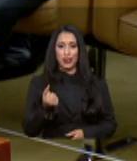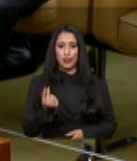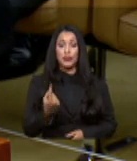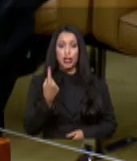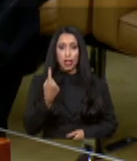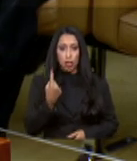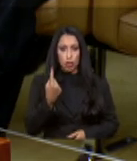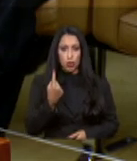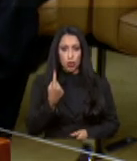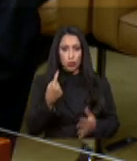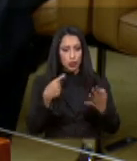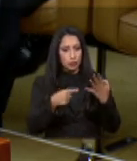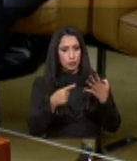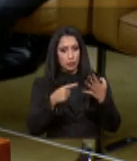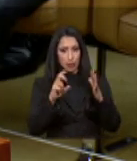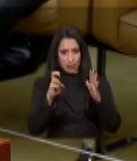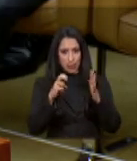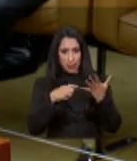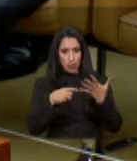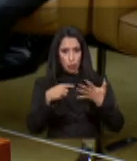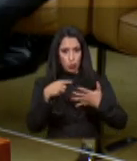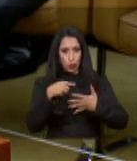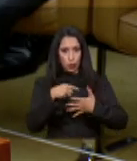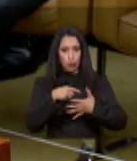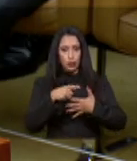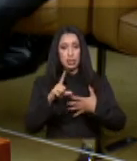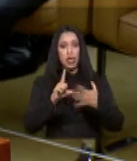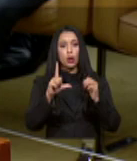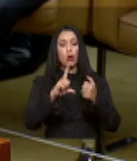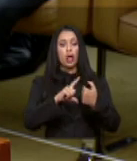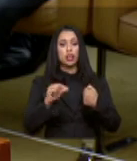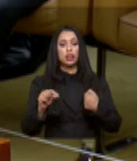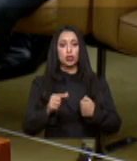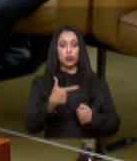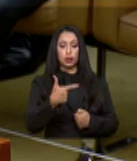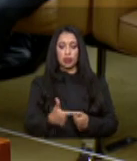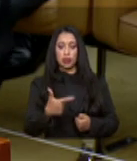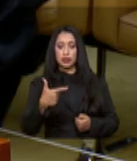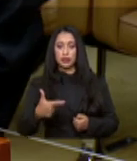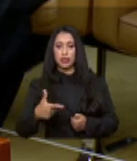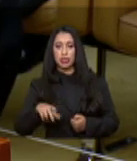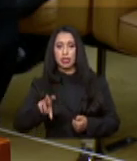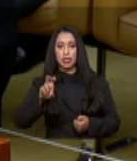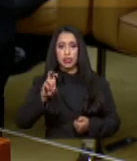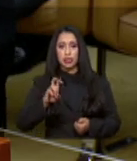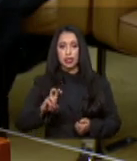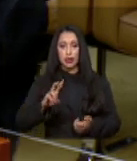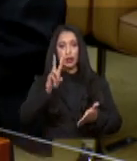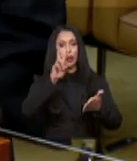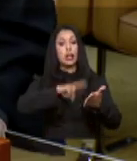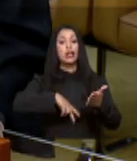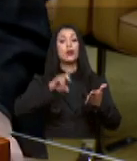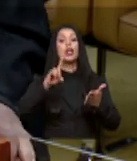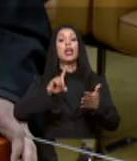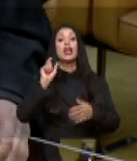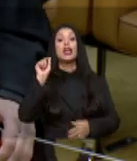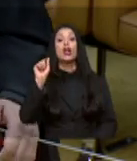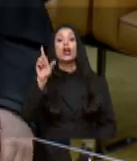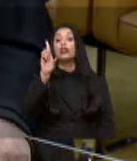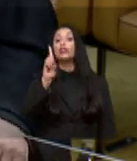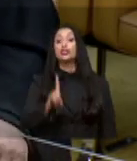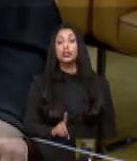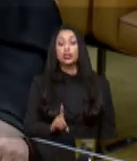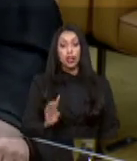delas, ADO 54. Consta justamente no artigo 225, onde se lê que é um direito